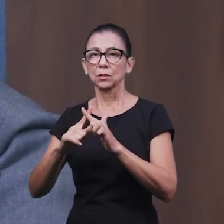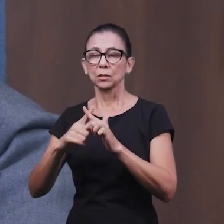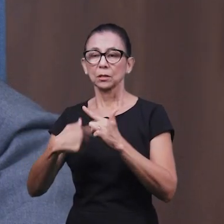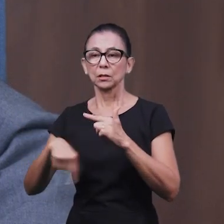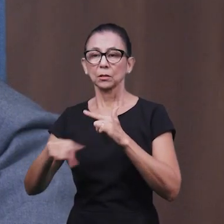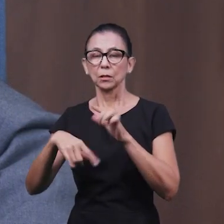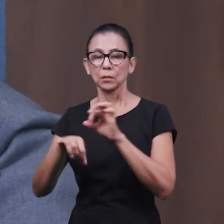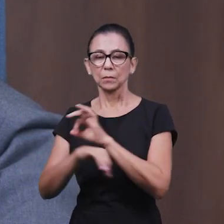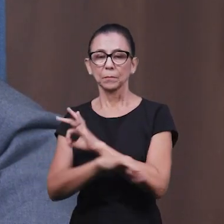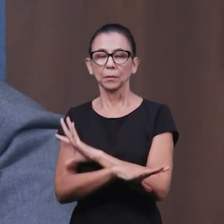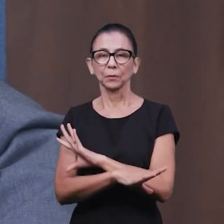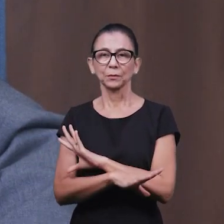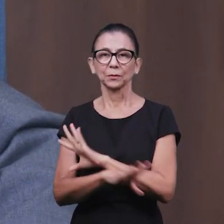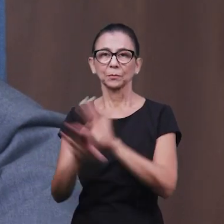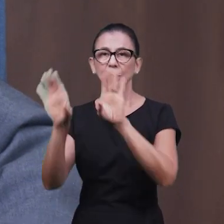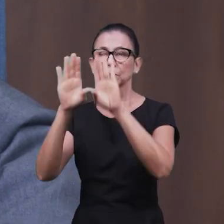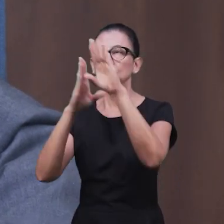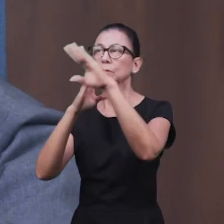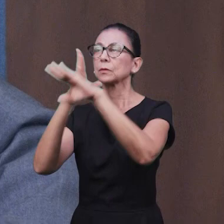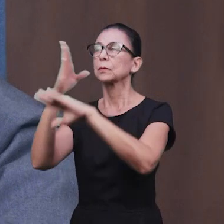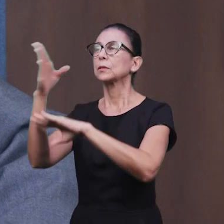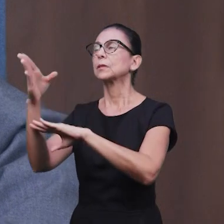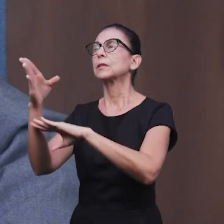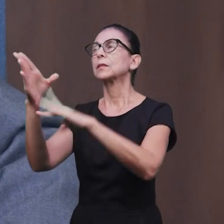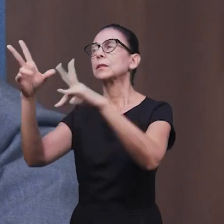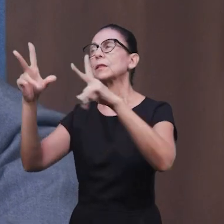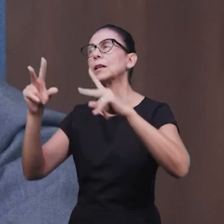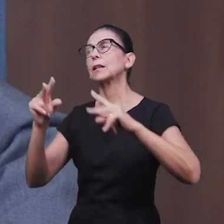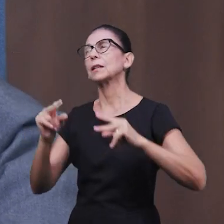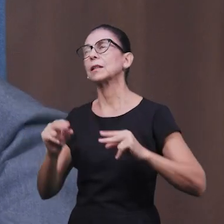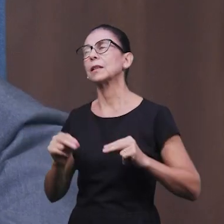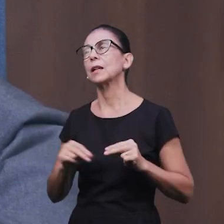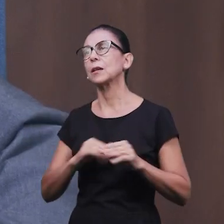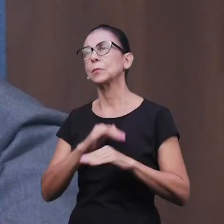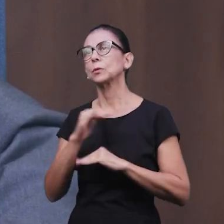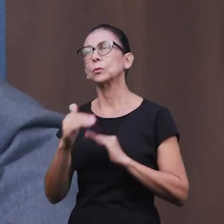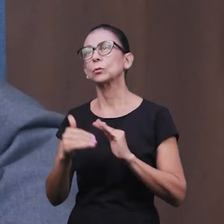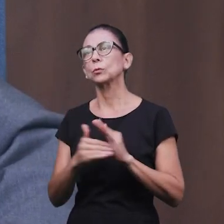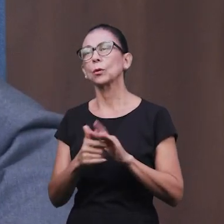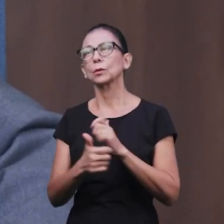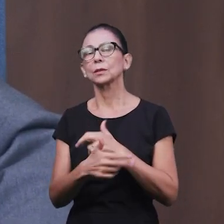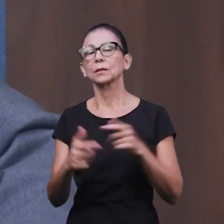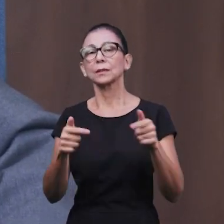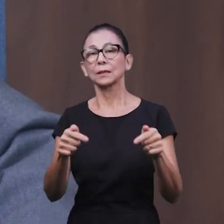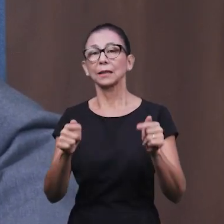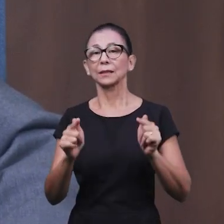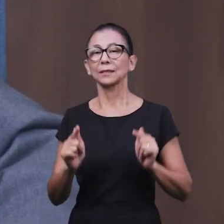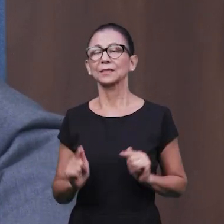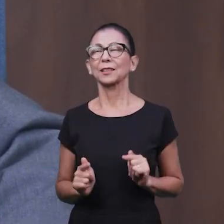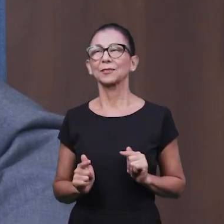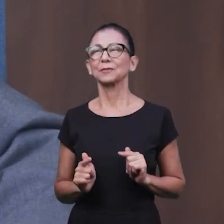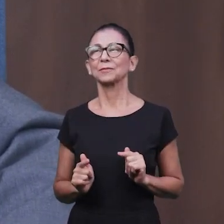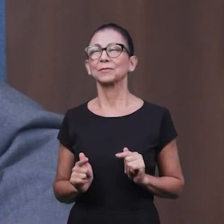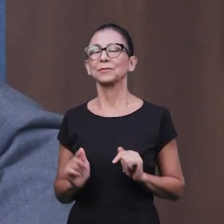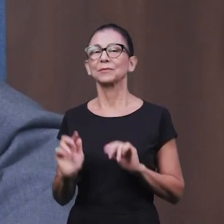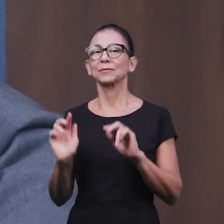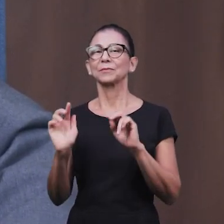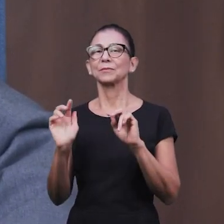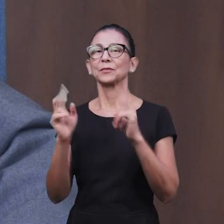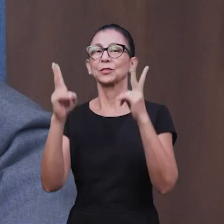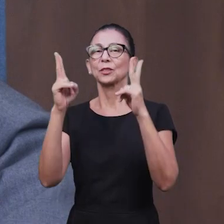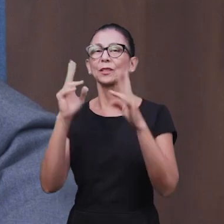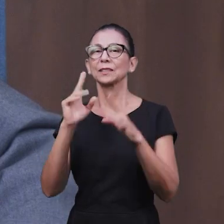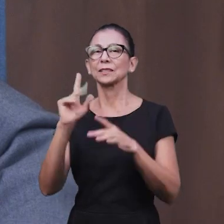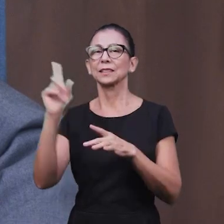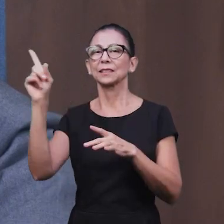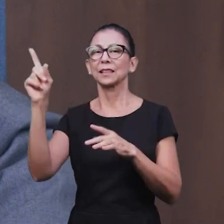para receber aquele galardão eterno de herdarmos todas as coisas vitoriosos para sempre em Jesus